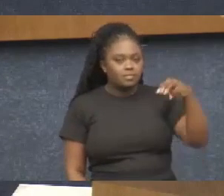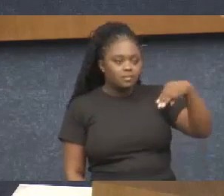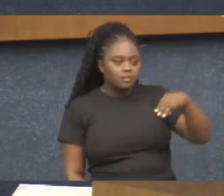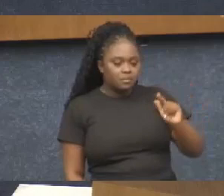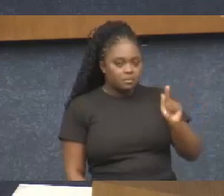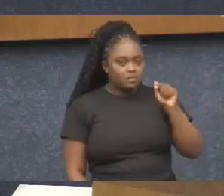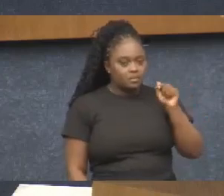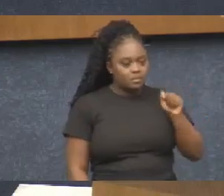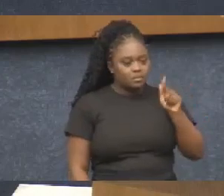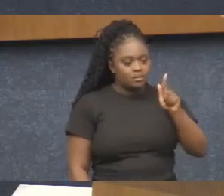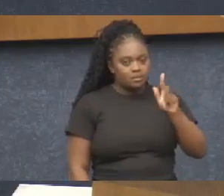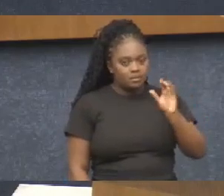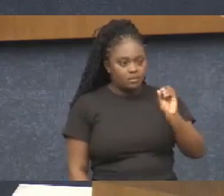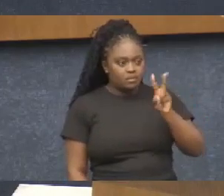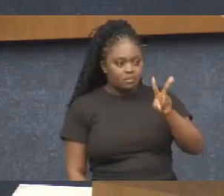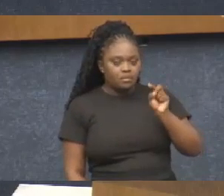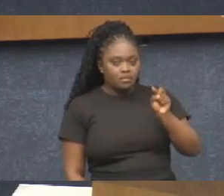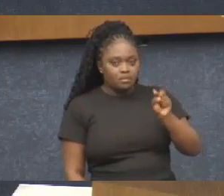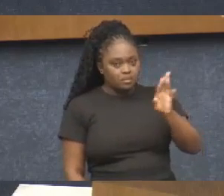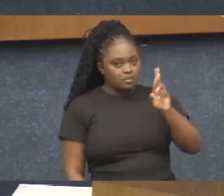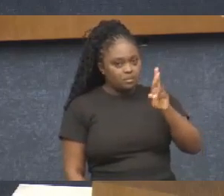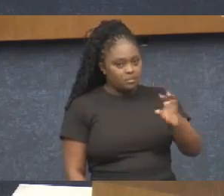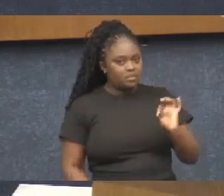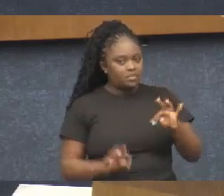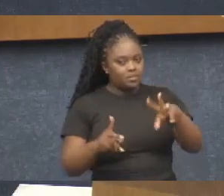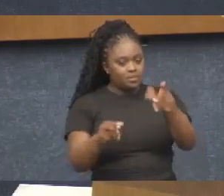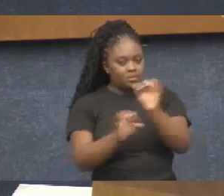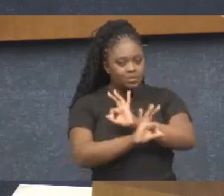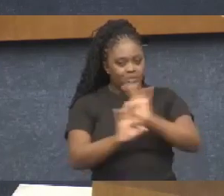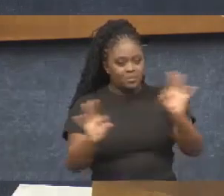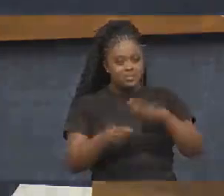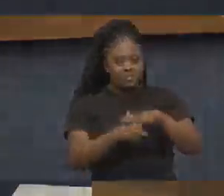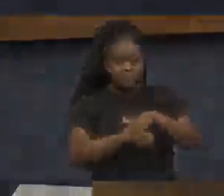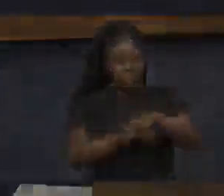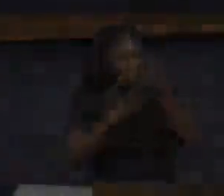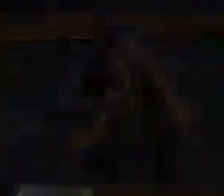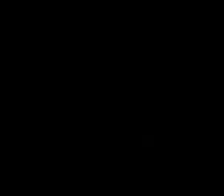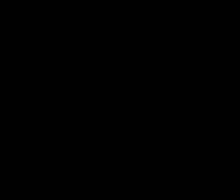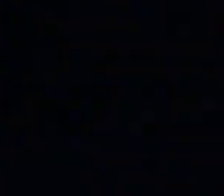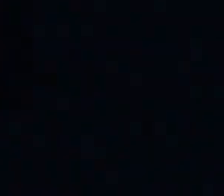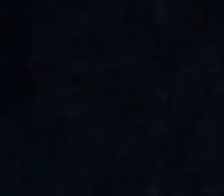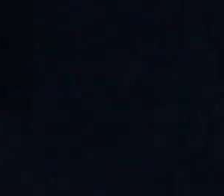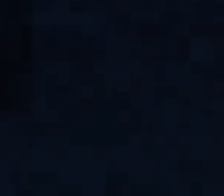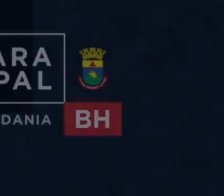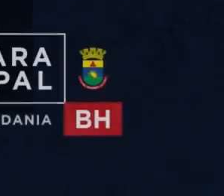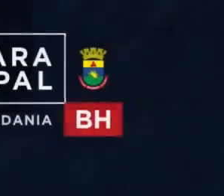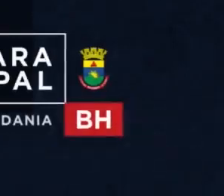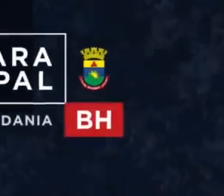www.cmbh.mg.gov.br. A todos uma ótima noite. Muito obrigado pela